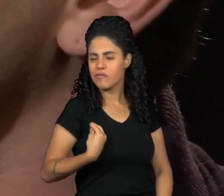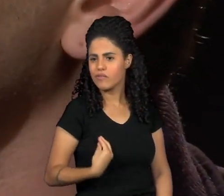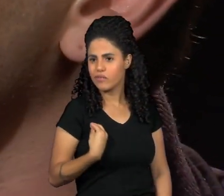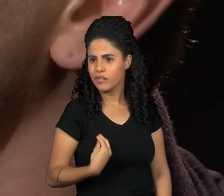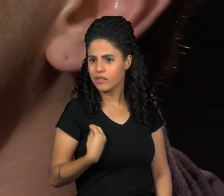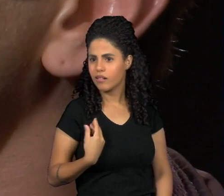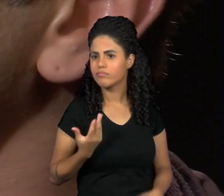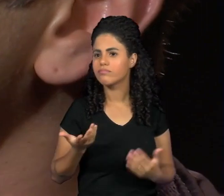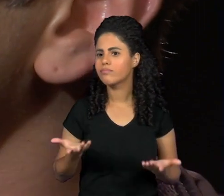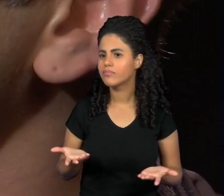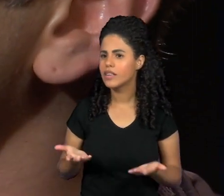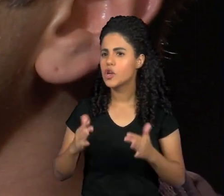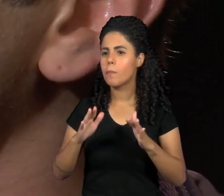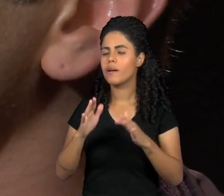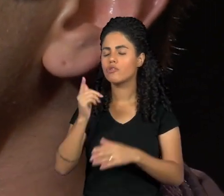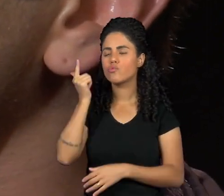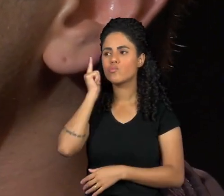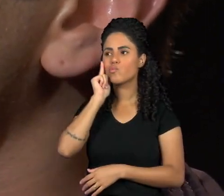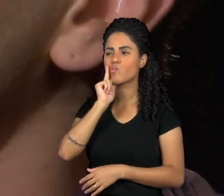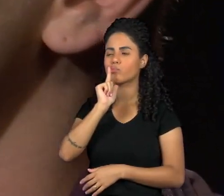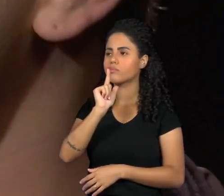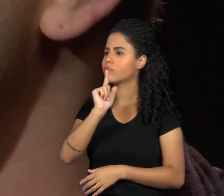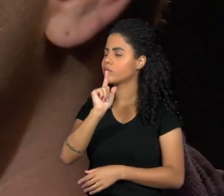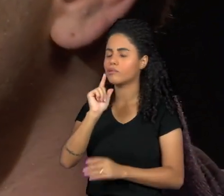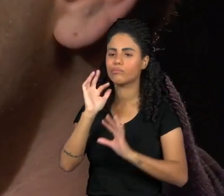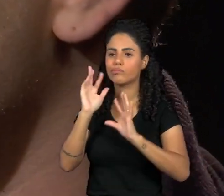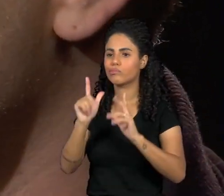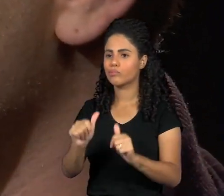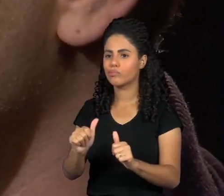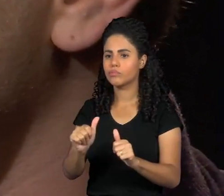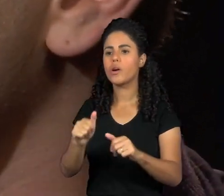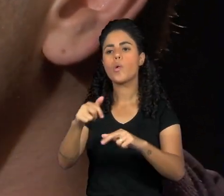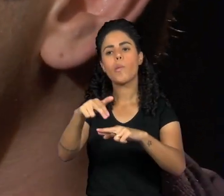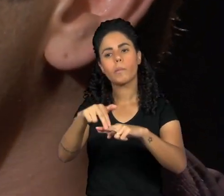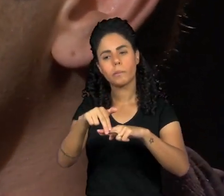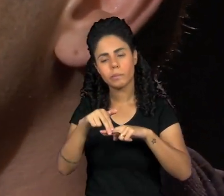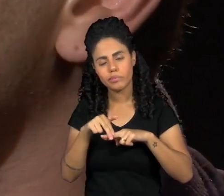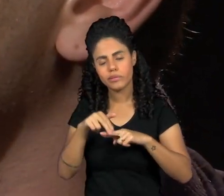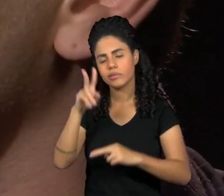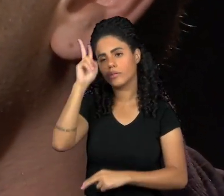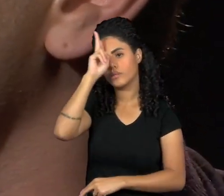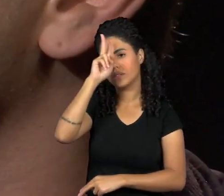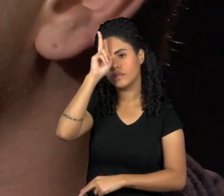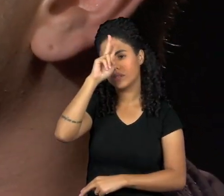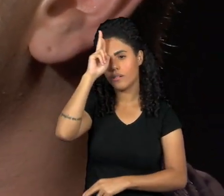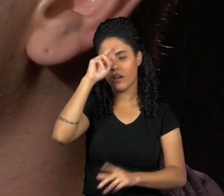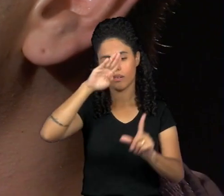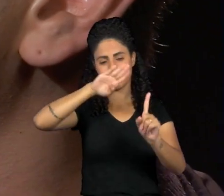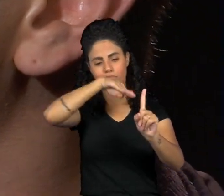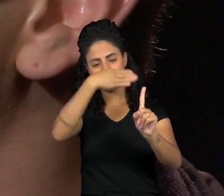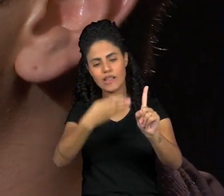talvez não tenha conseguido. E talvez por isso essa história também seja dedicada a ele,